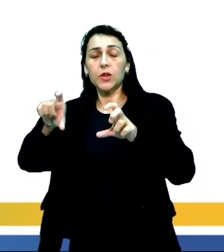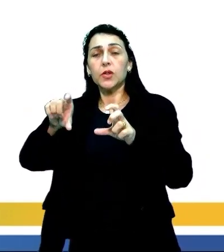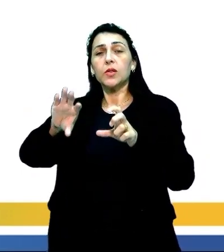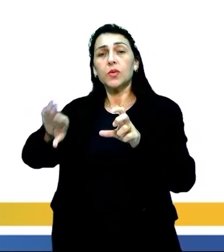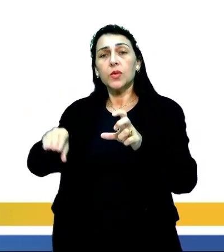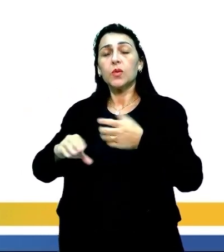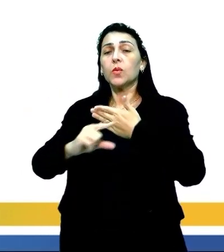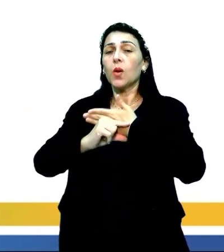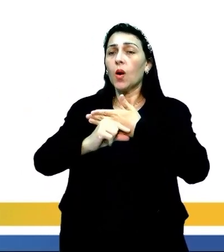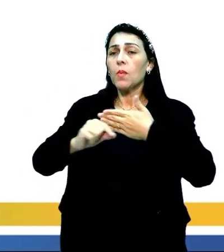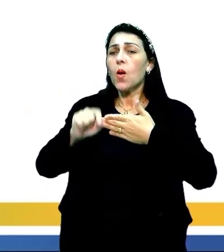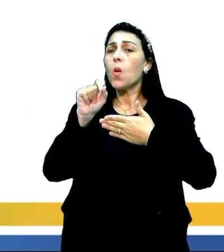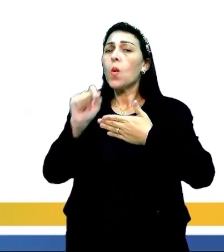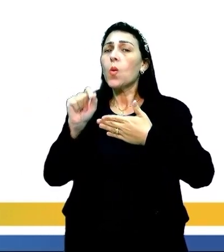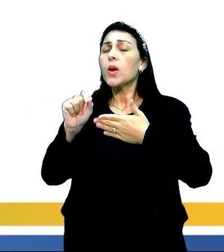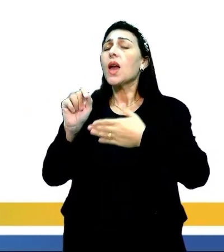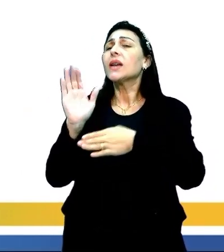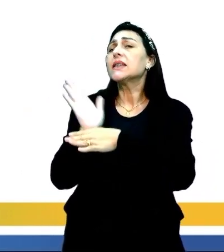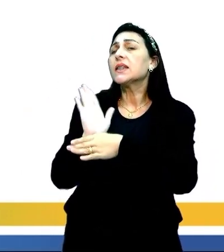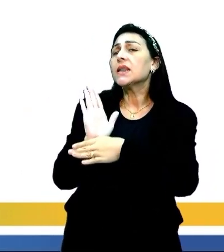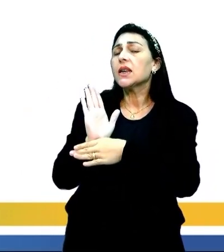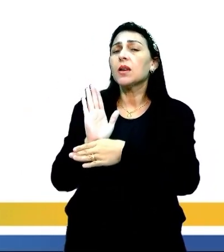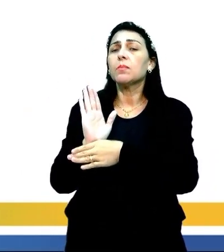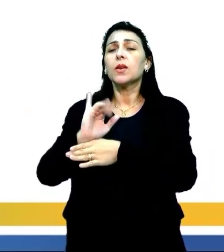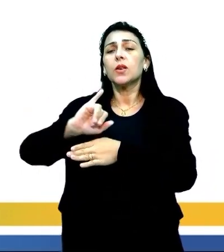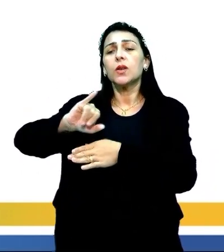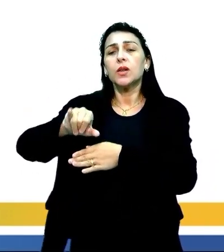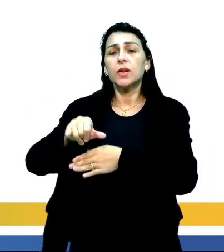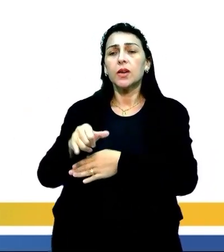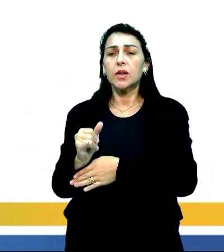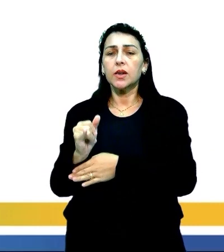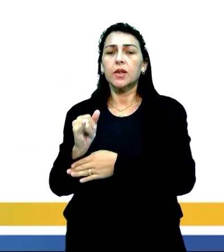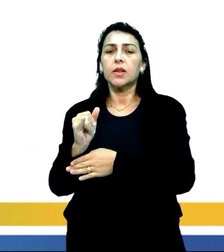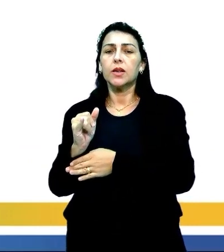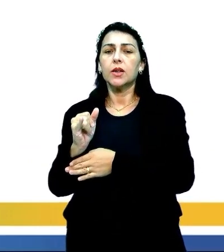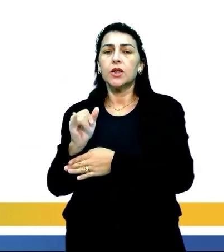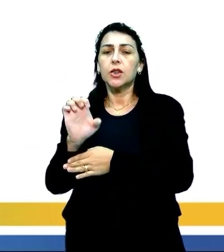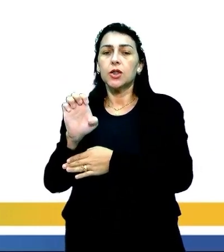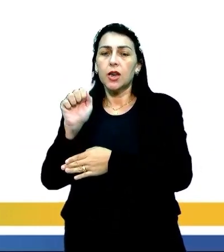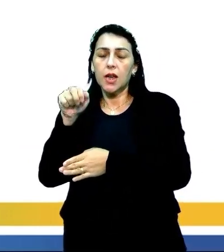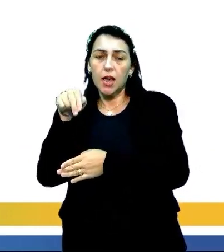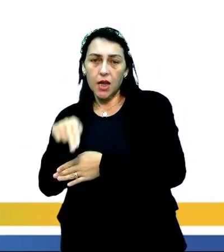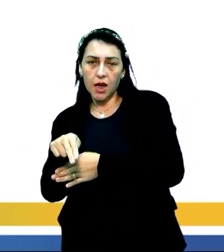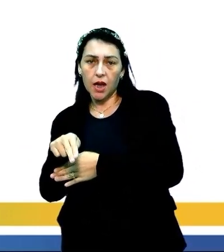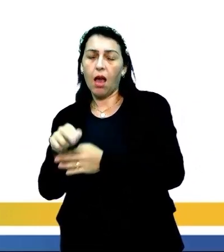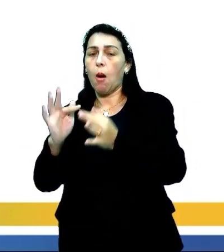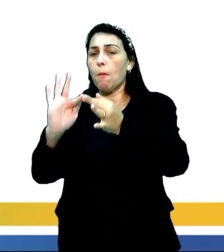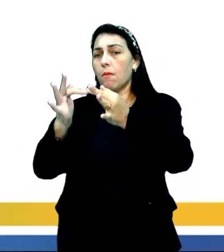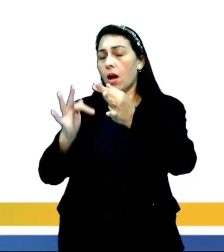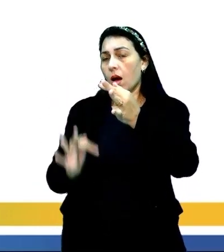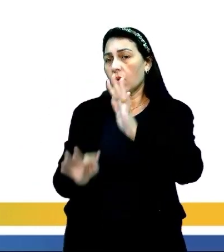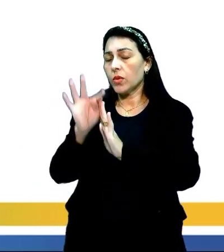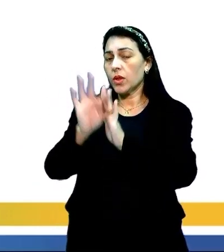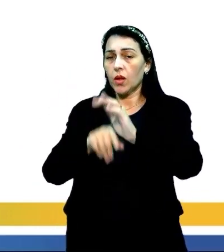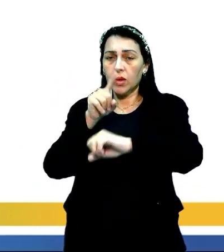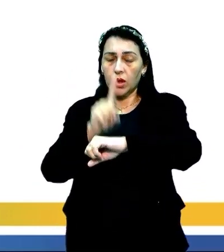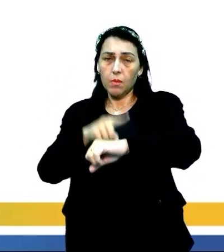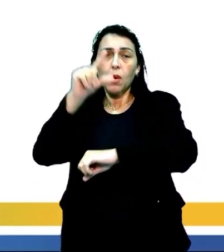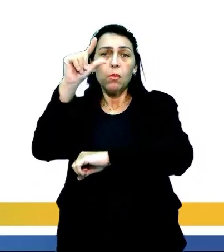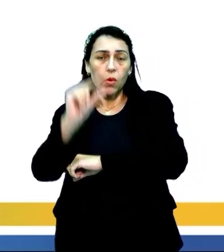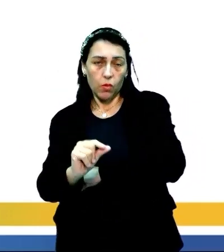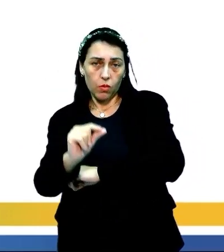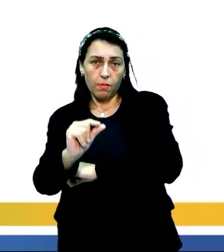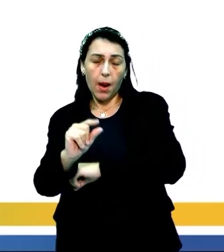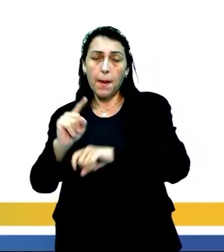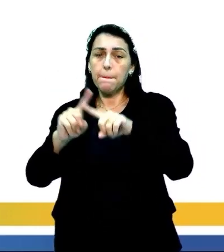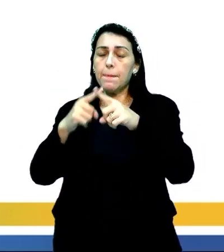retirado de uma obra, O que é Cinema, de Jean-Claude Bernard. É um texto um pouco extenso, o nosso tempo é um pouco